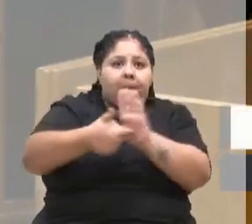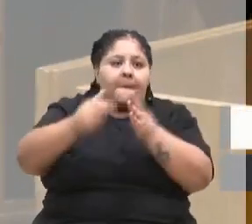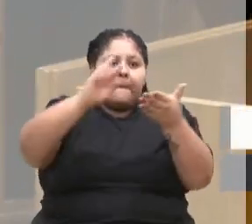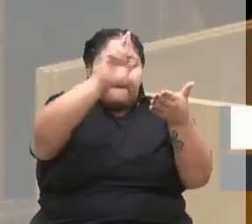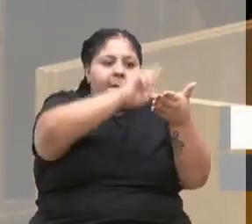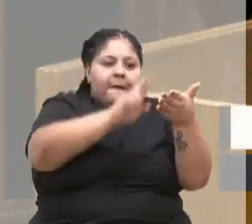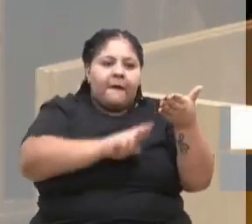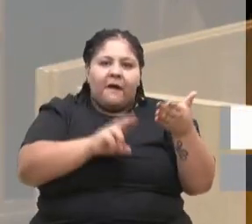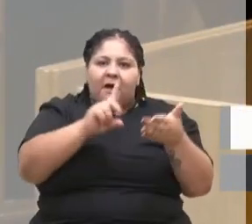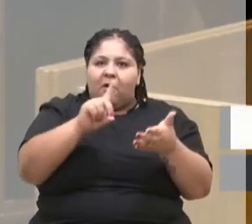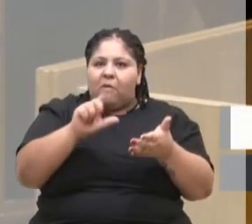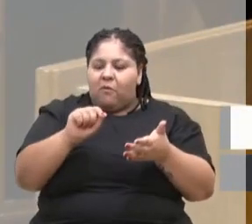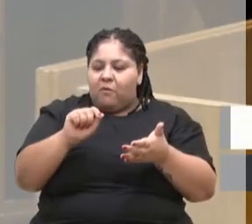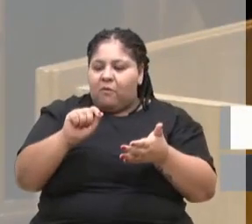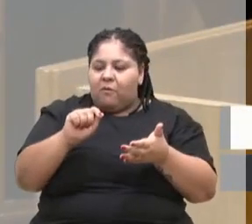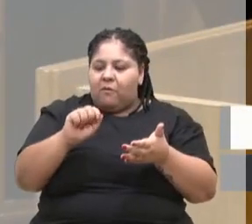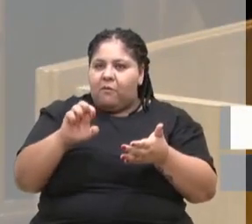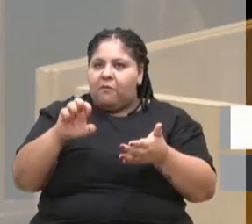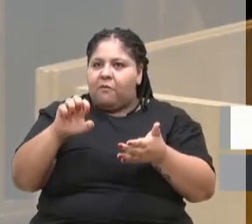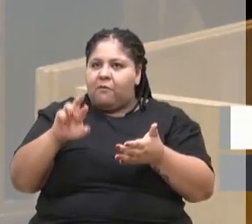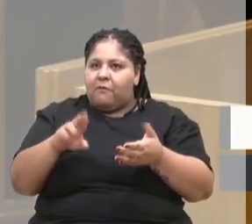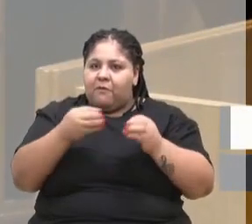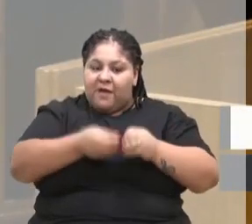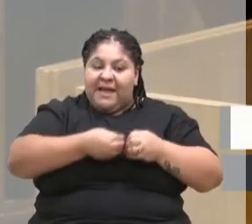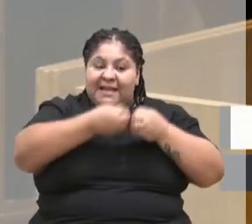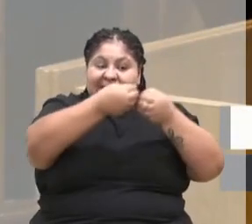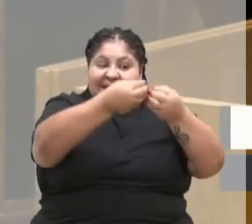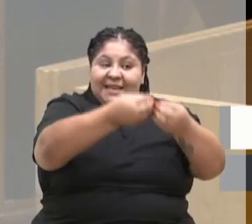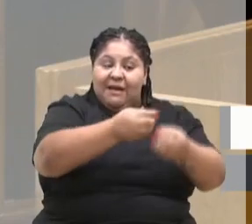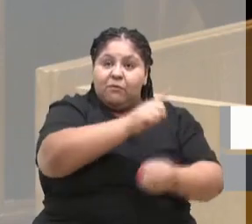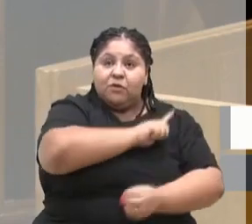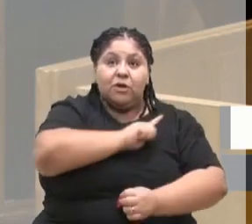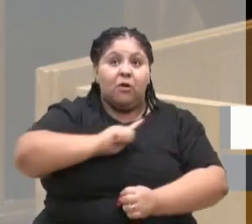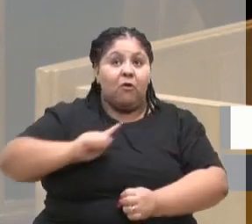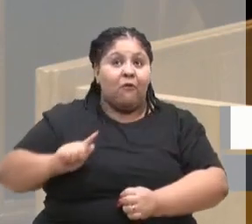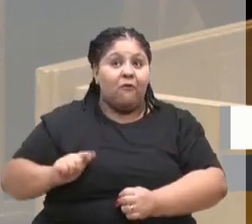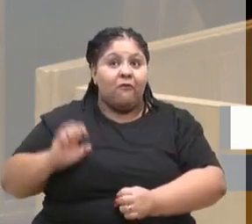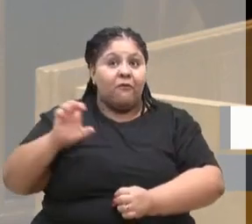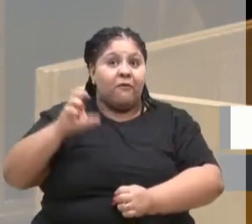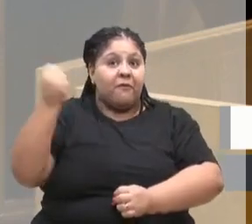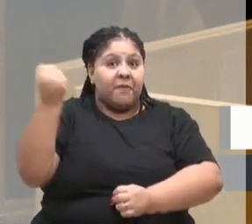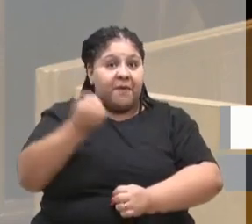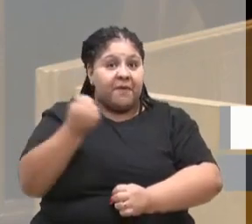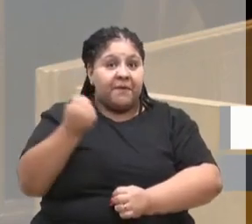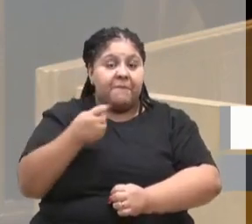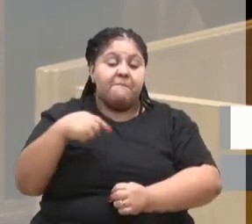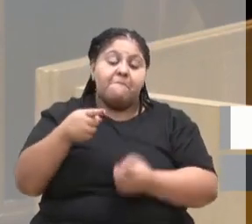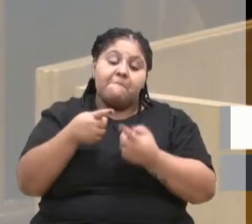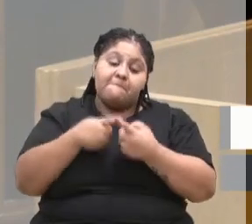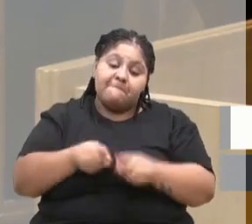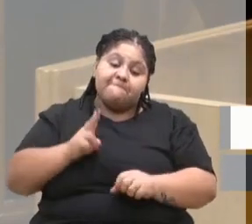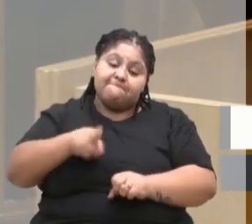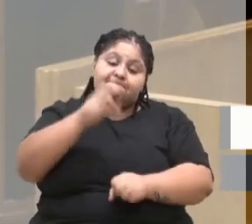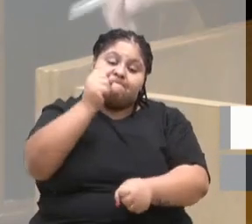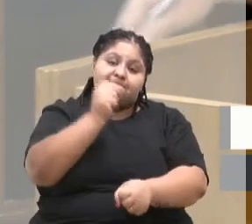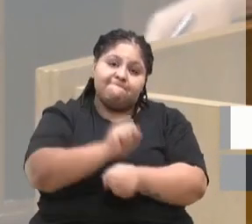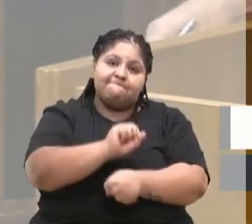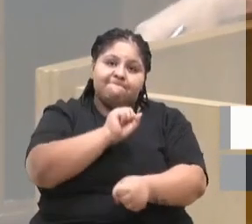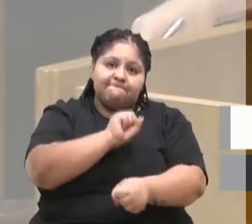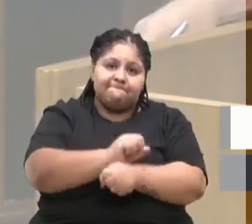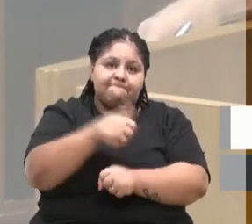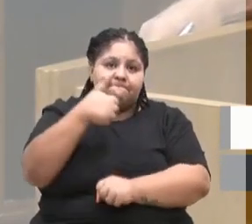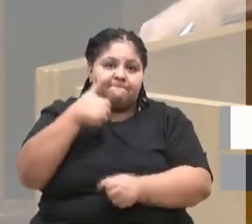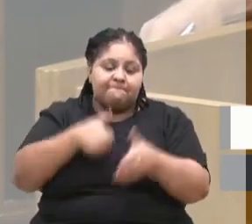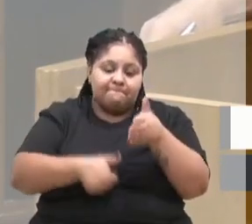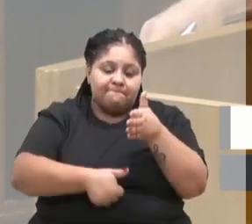DAER, entregamos em mãos ao governador, porém seguimos aguardando melhorias para garantir a